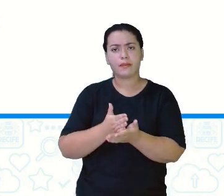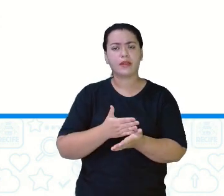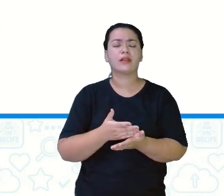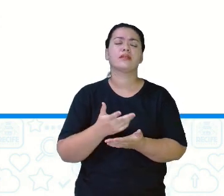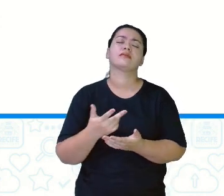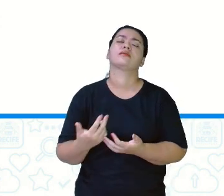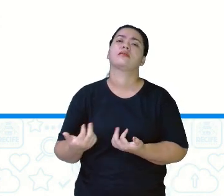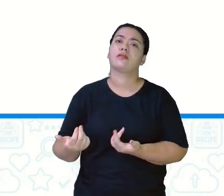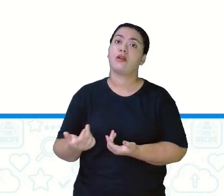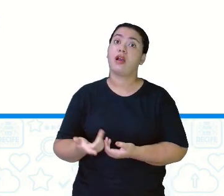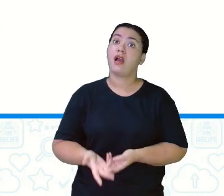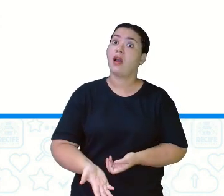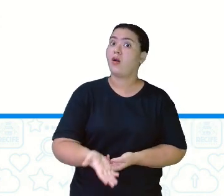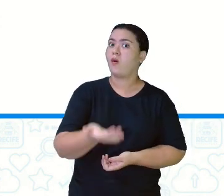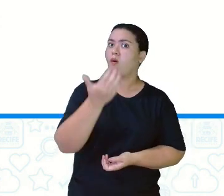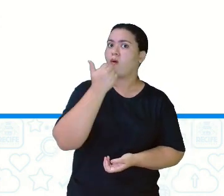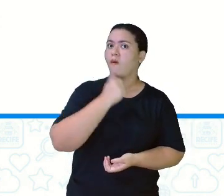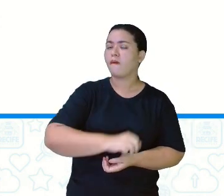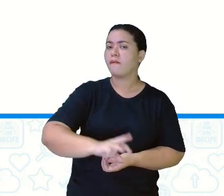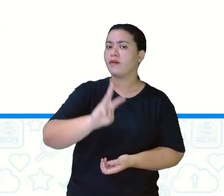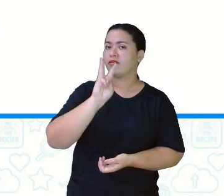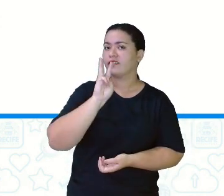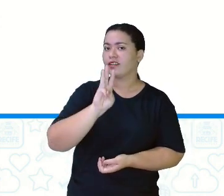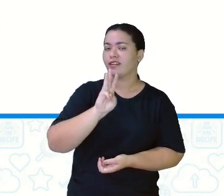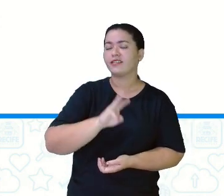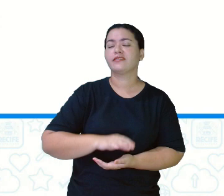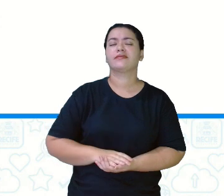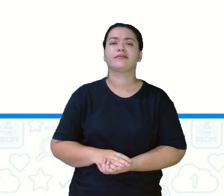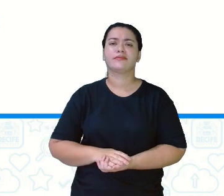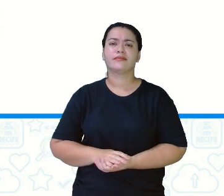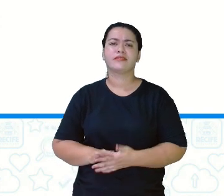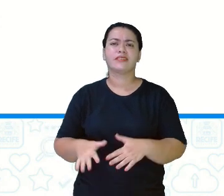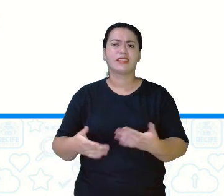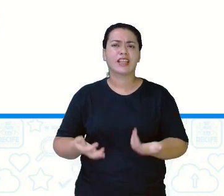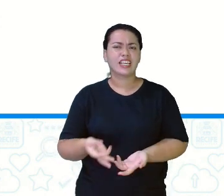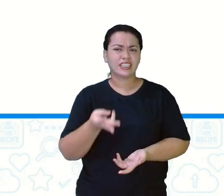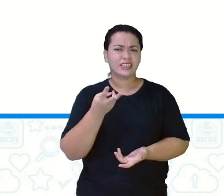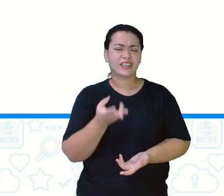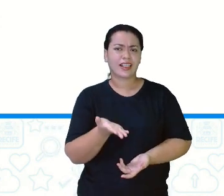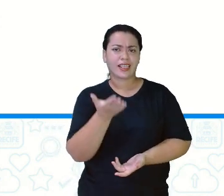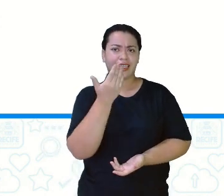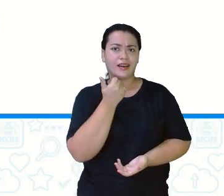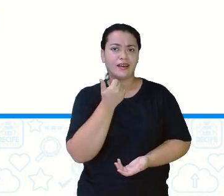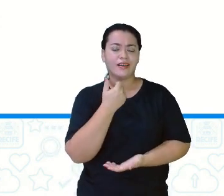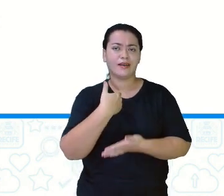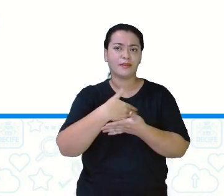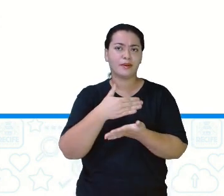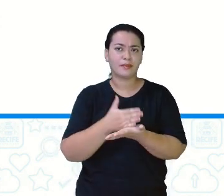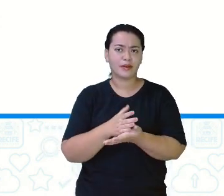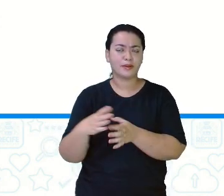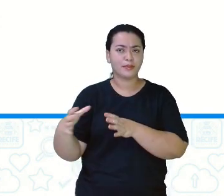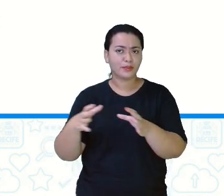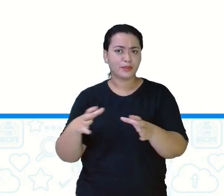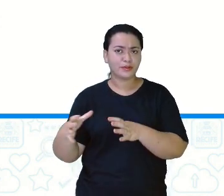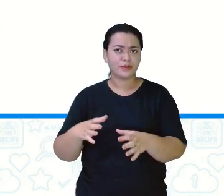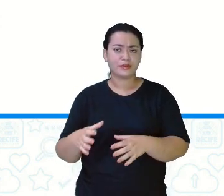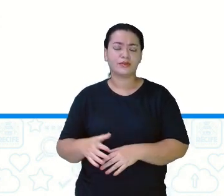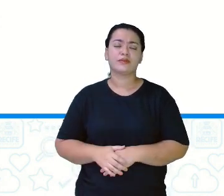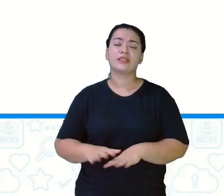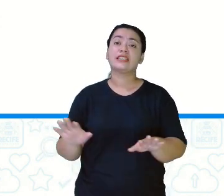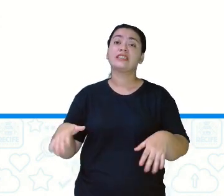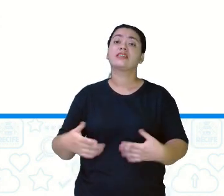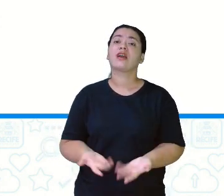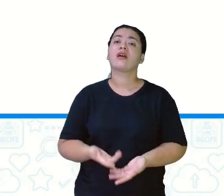Comeu 3, olha a fome de Yasmin. Yasmin comeu 3 fatias, gente. Que